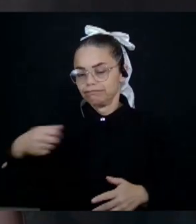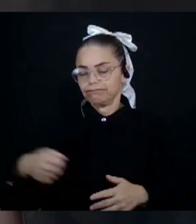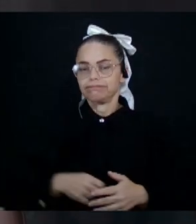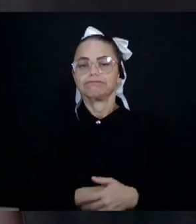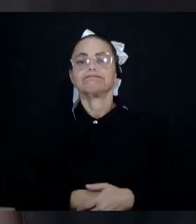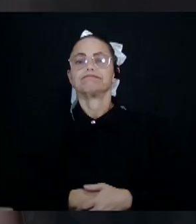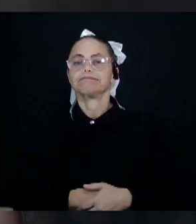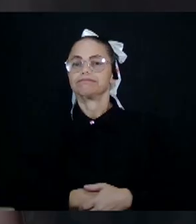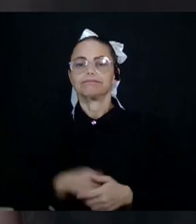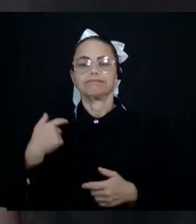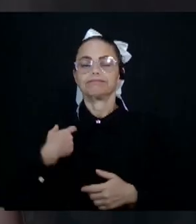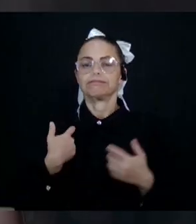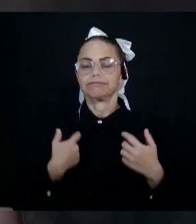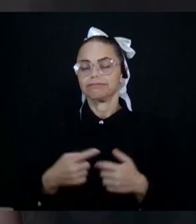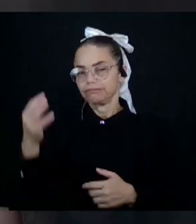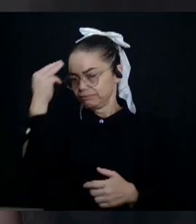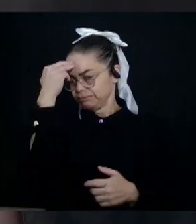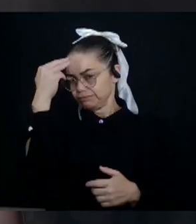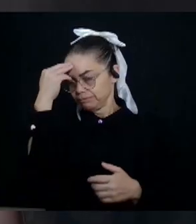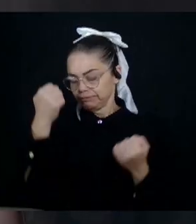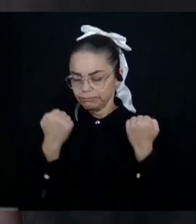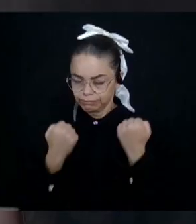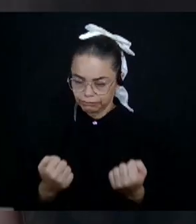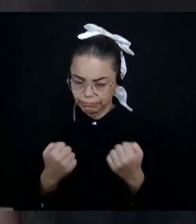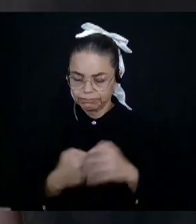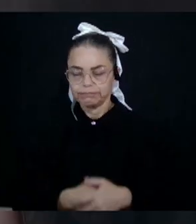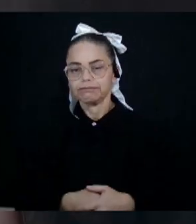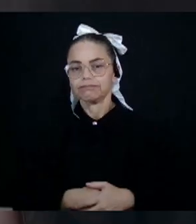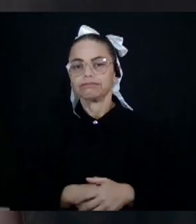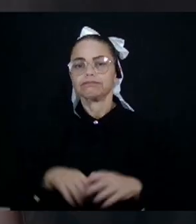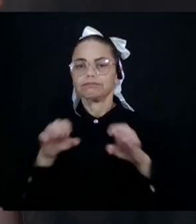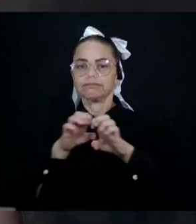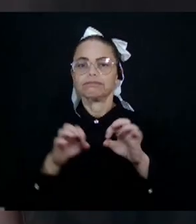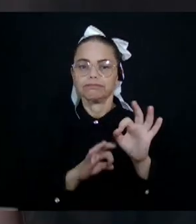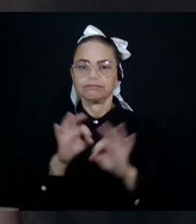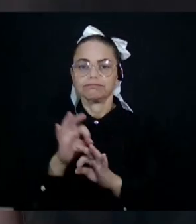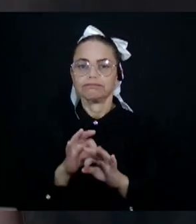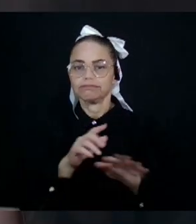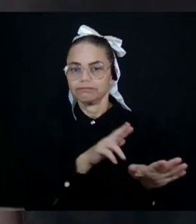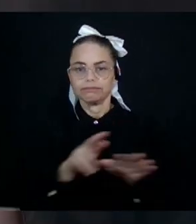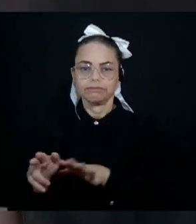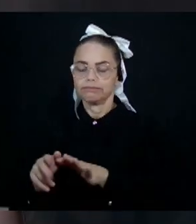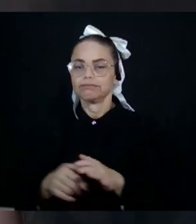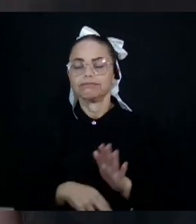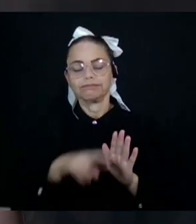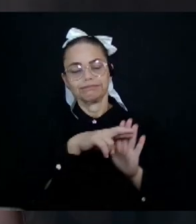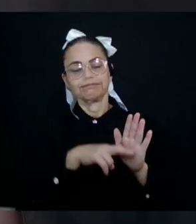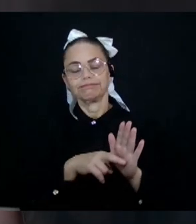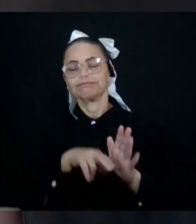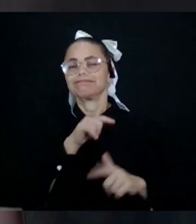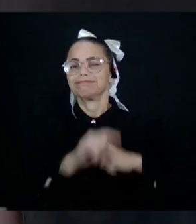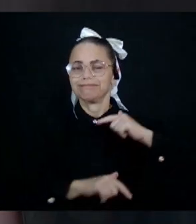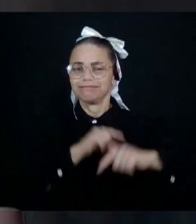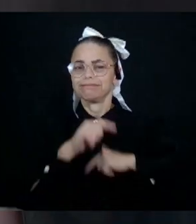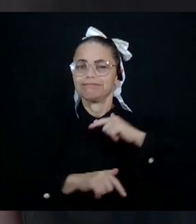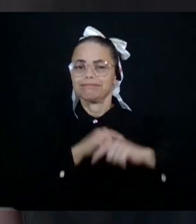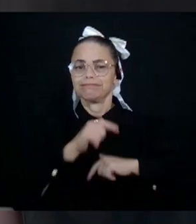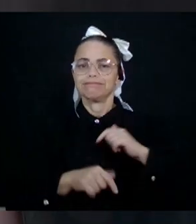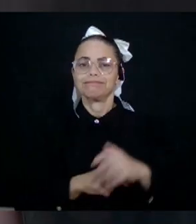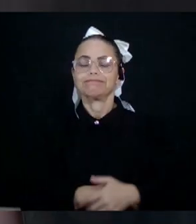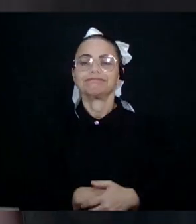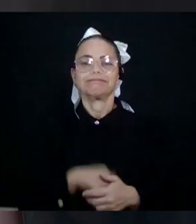carga mental de estruturar a semana, uma infinidade de tarefas e microtarefas que as